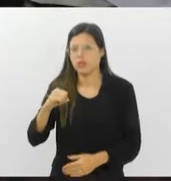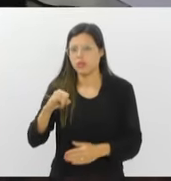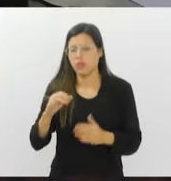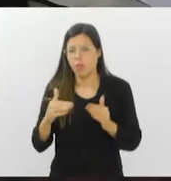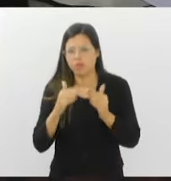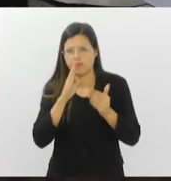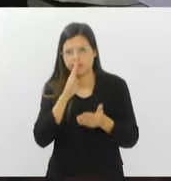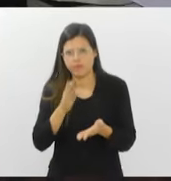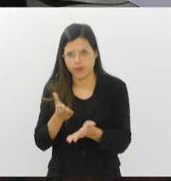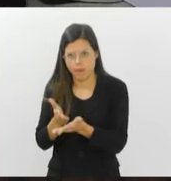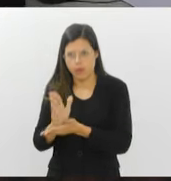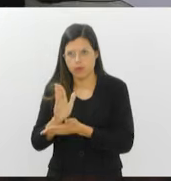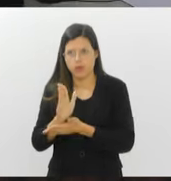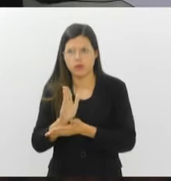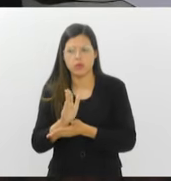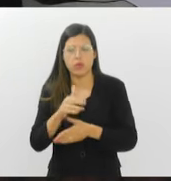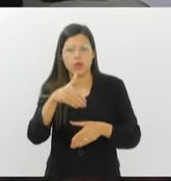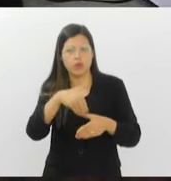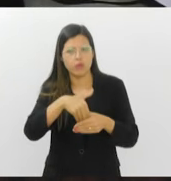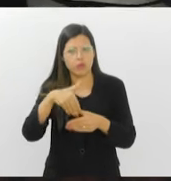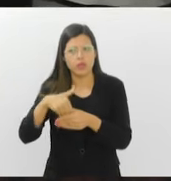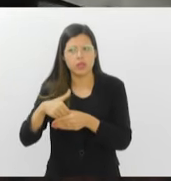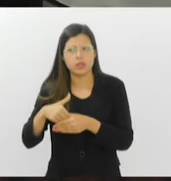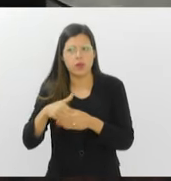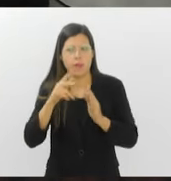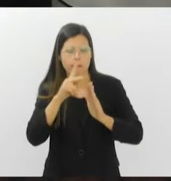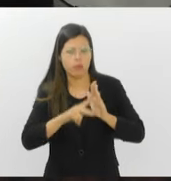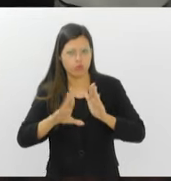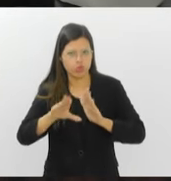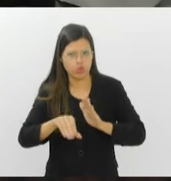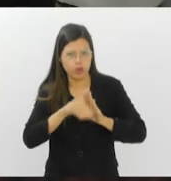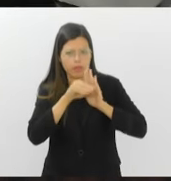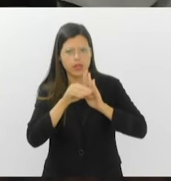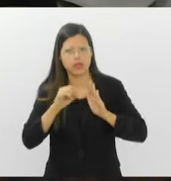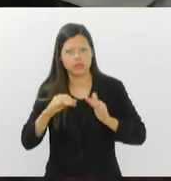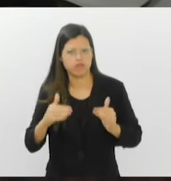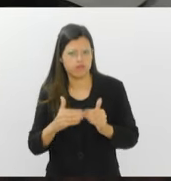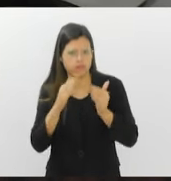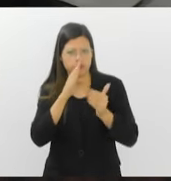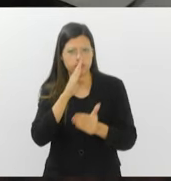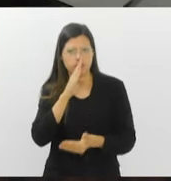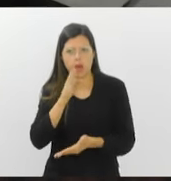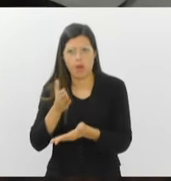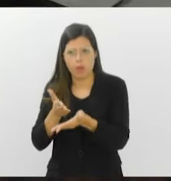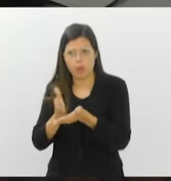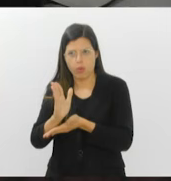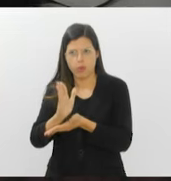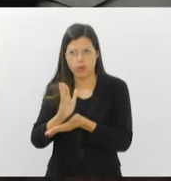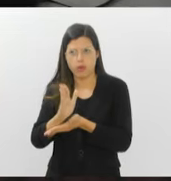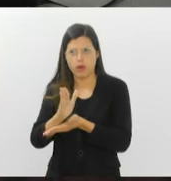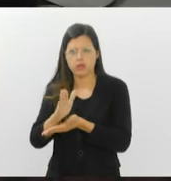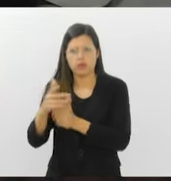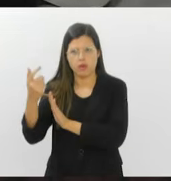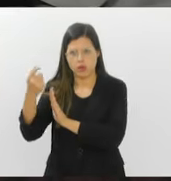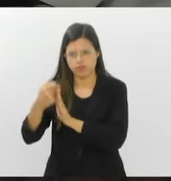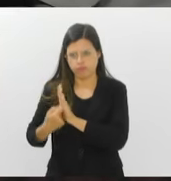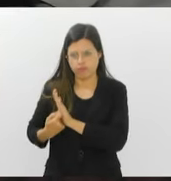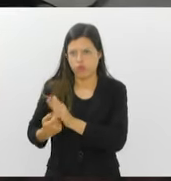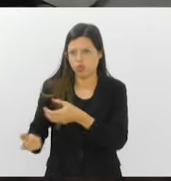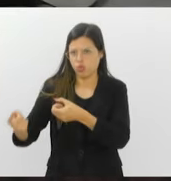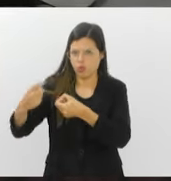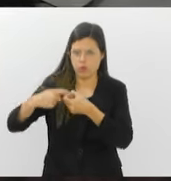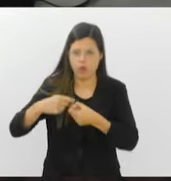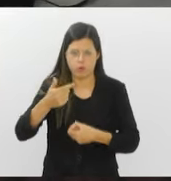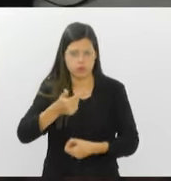estão, aprovado. Em votação, o projeto a ser emendado. Os senhores que aprovam permaneçam como estão, aprovado. Vai a redação do vencido para a